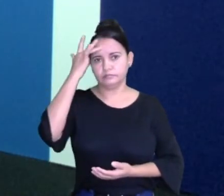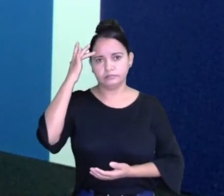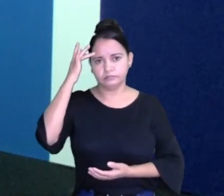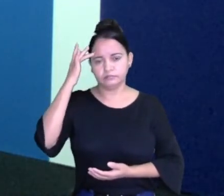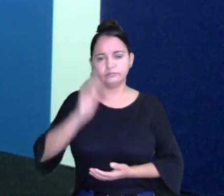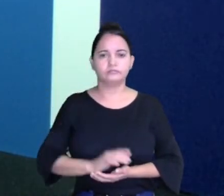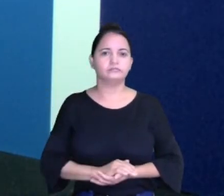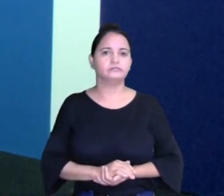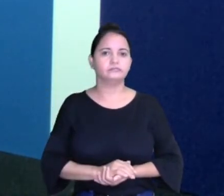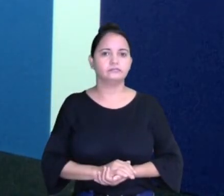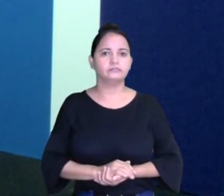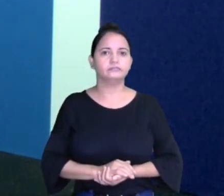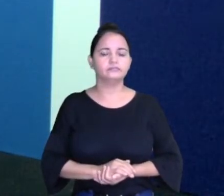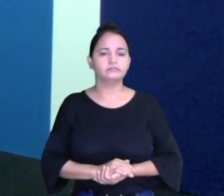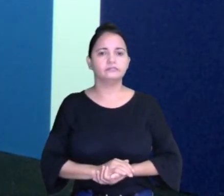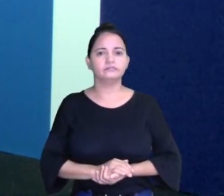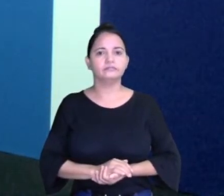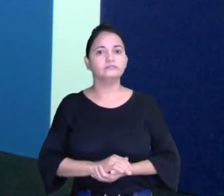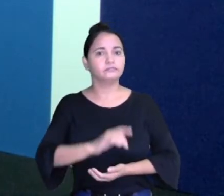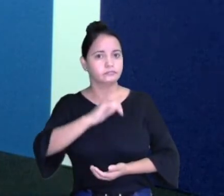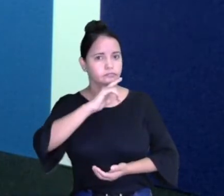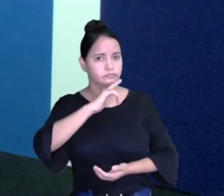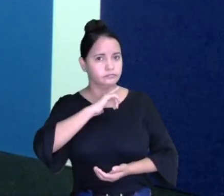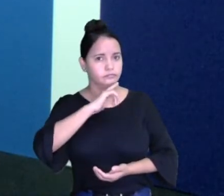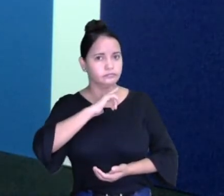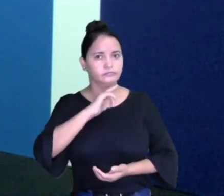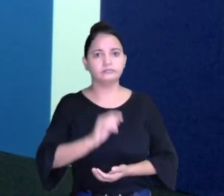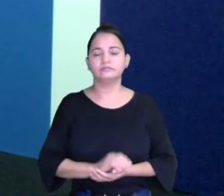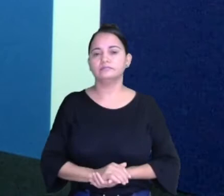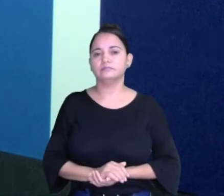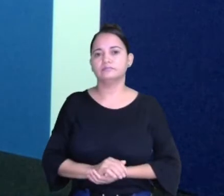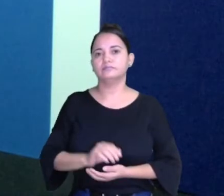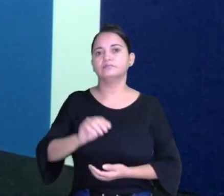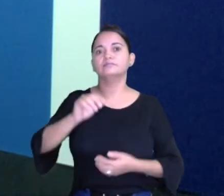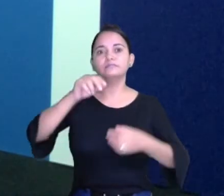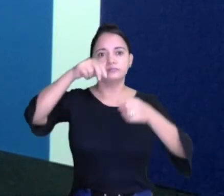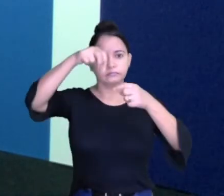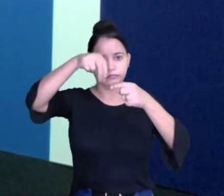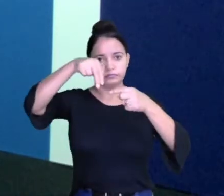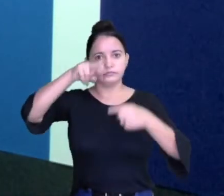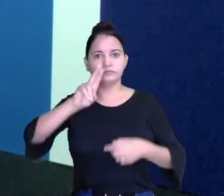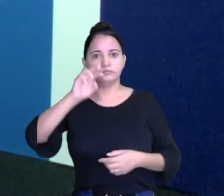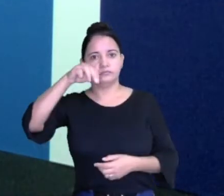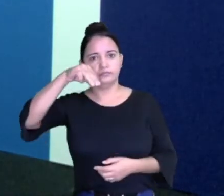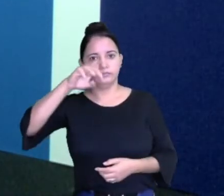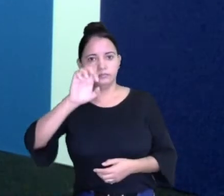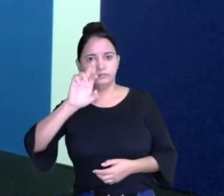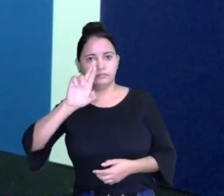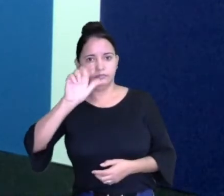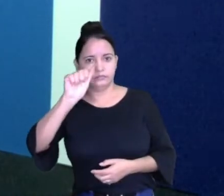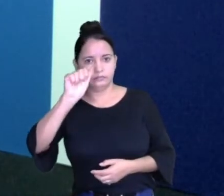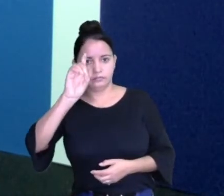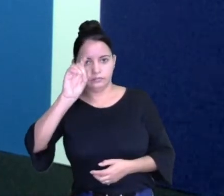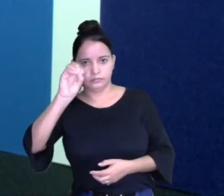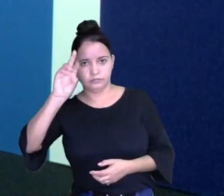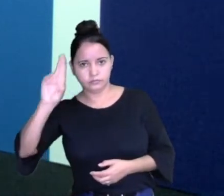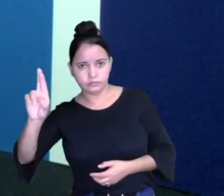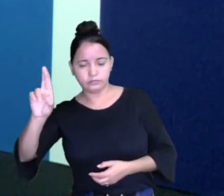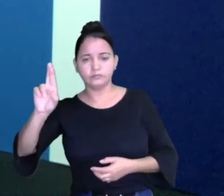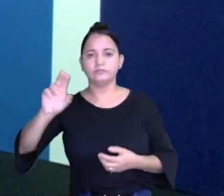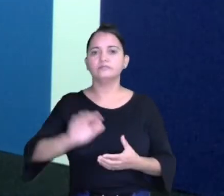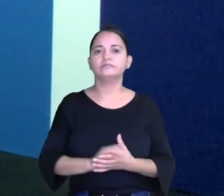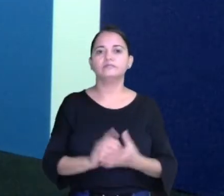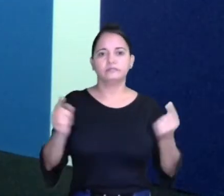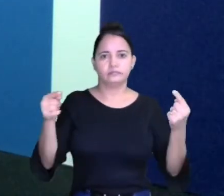receber 5, que é o meu numerador, e 15 avos, que é o meu denominador, certo? Então, é isso aí que a